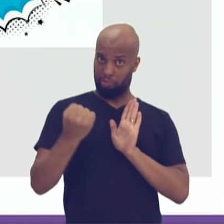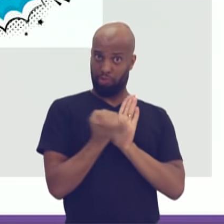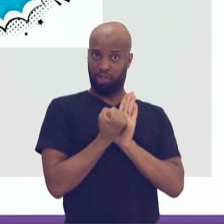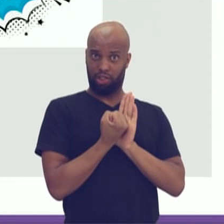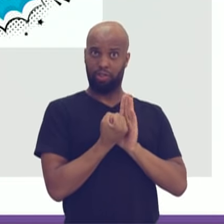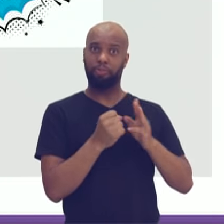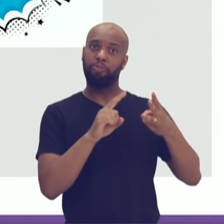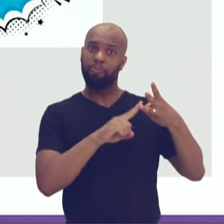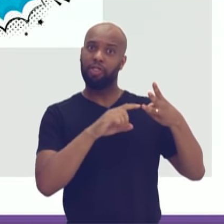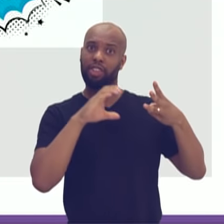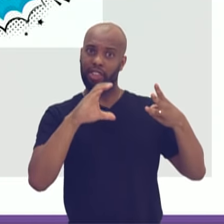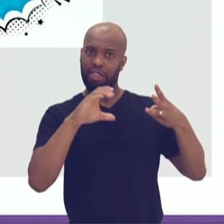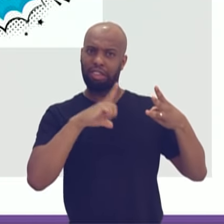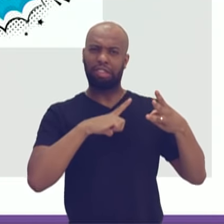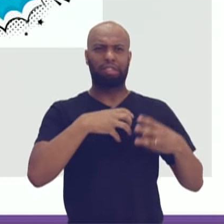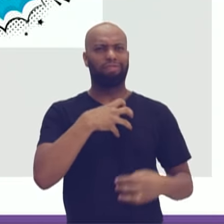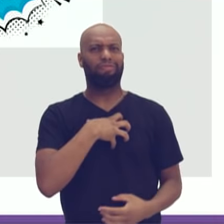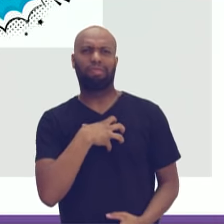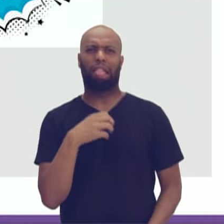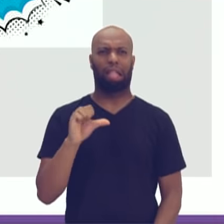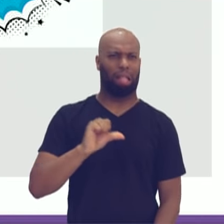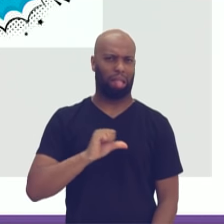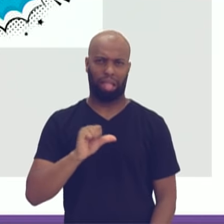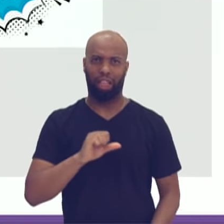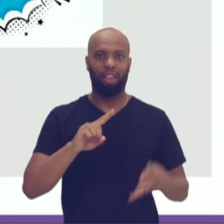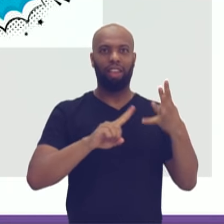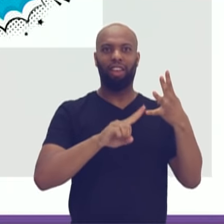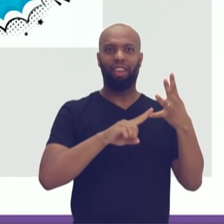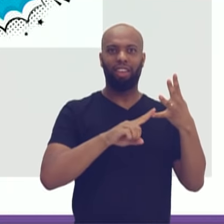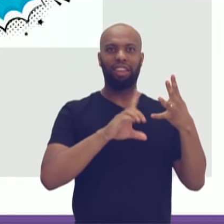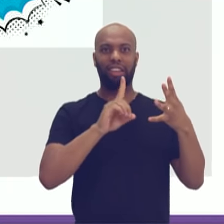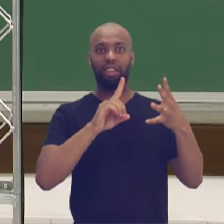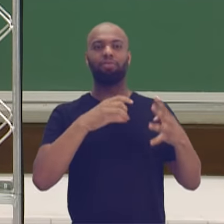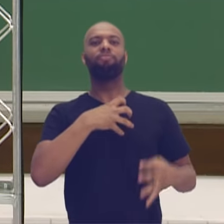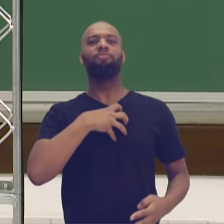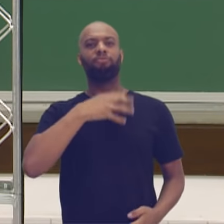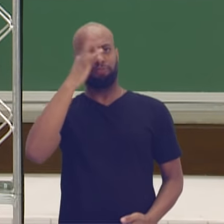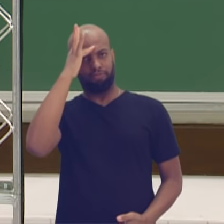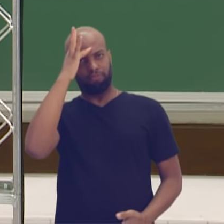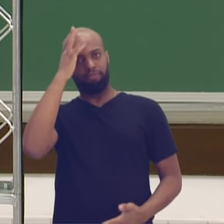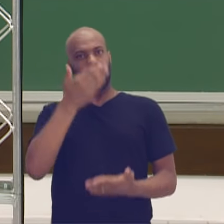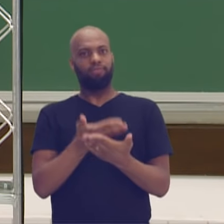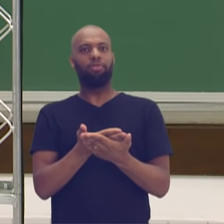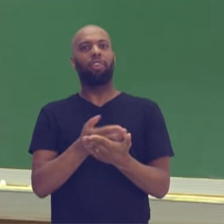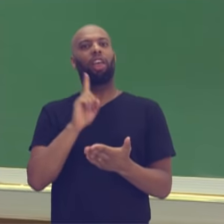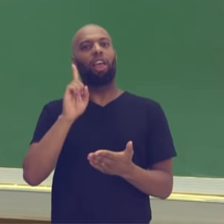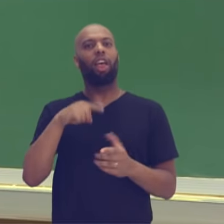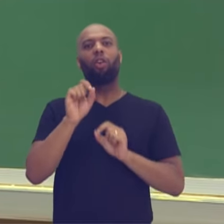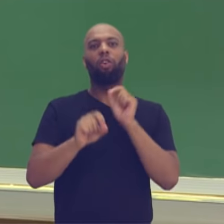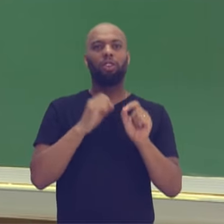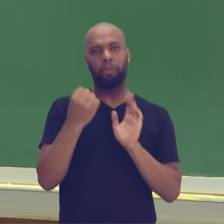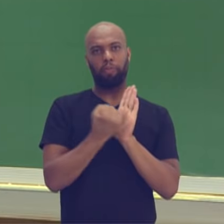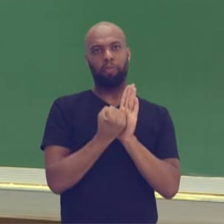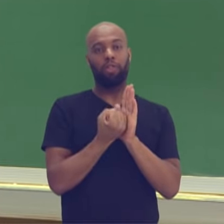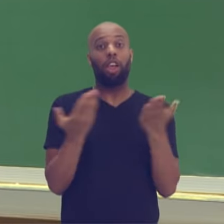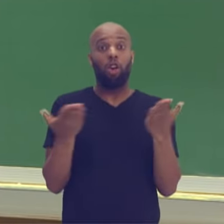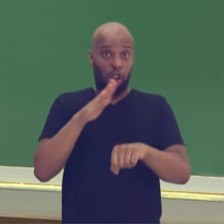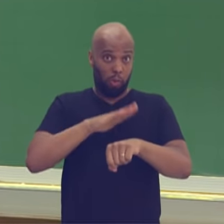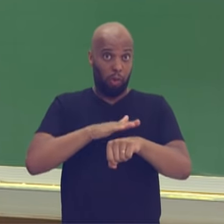C, marcados pela derrota. D, marcados pela fé. Vocês têm alguns minutinhos para vocês fazerem